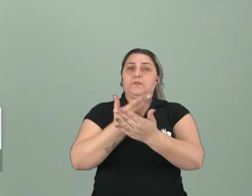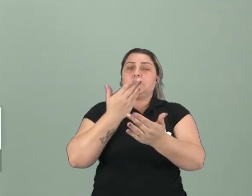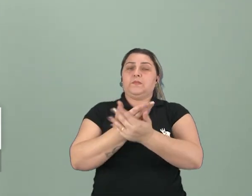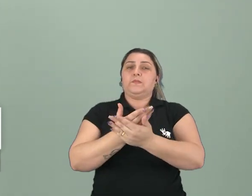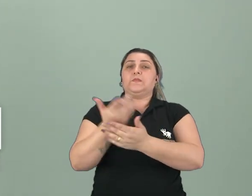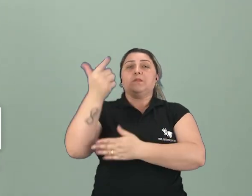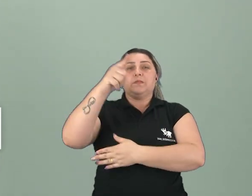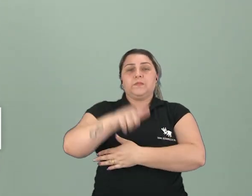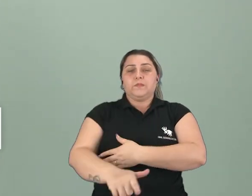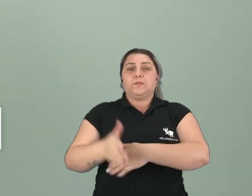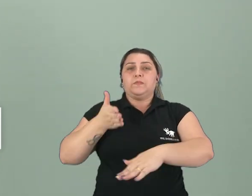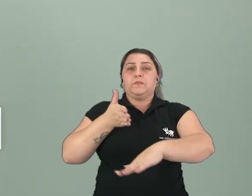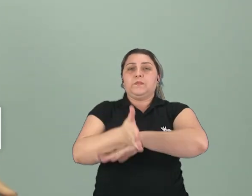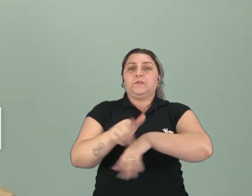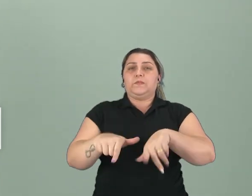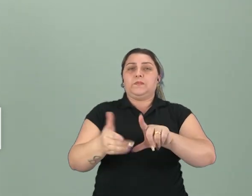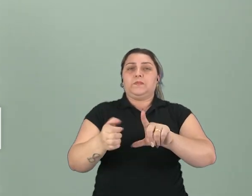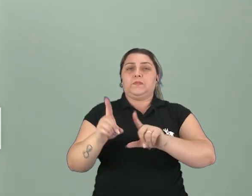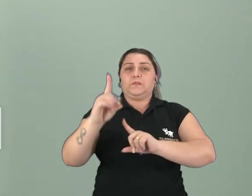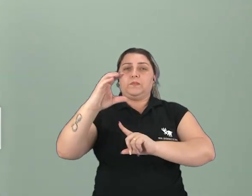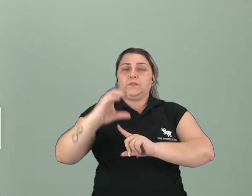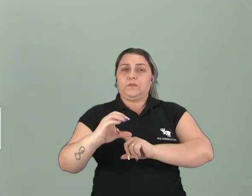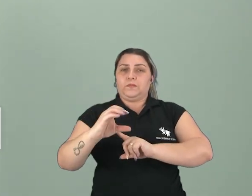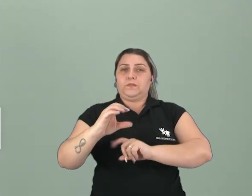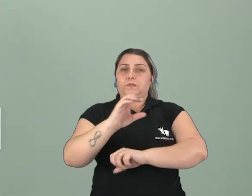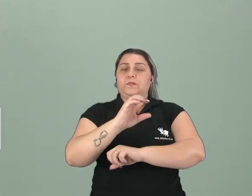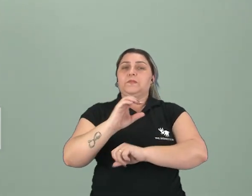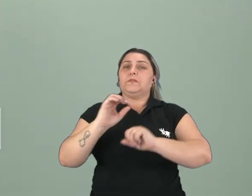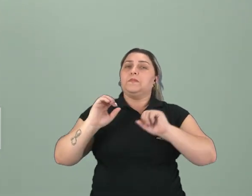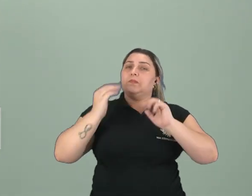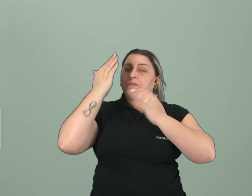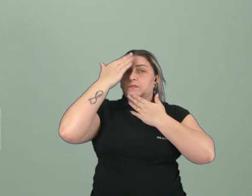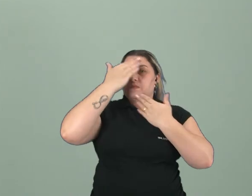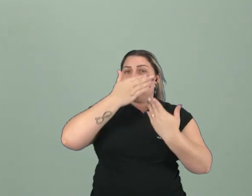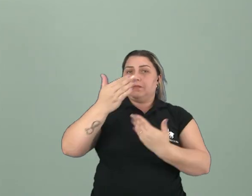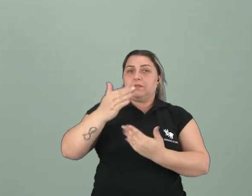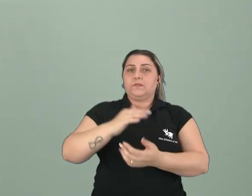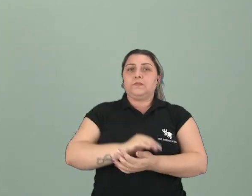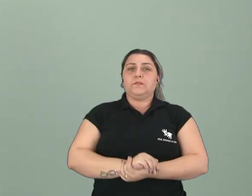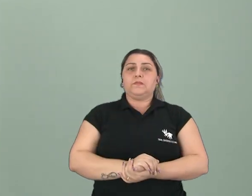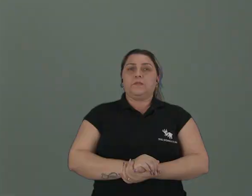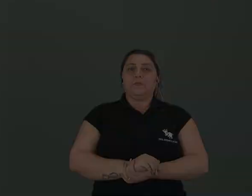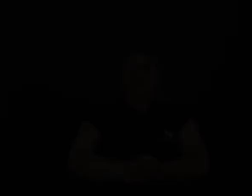esta aula novamente na plataforma Eduque Acre. Obrigada!